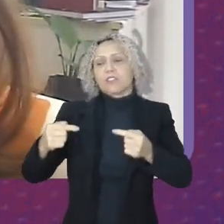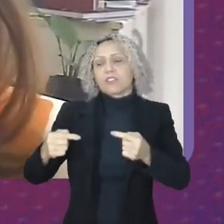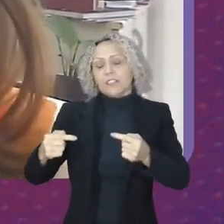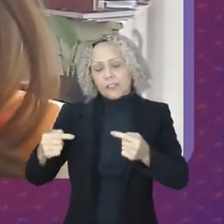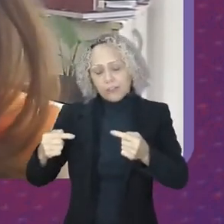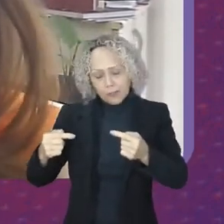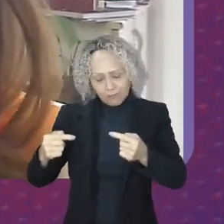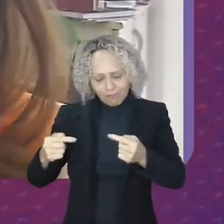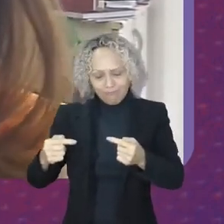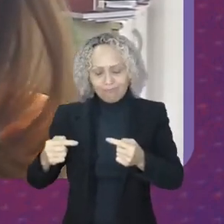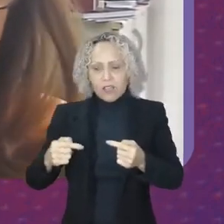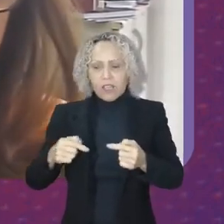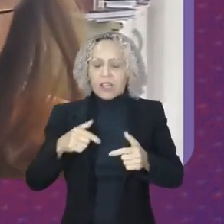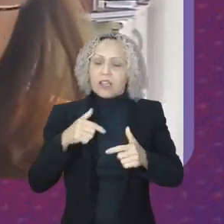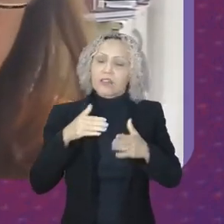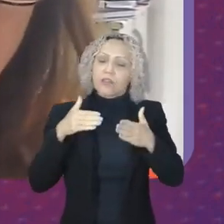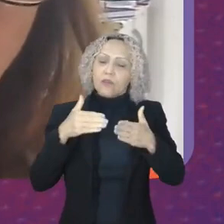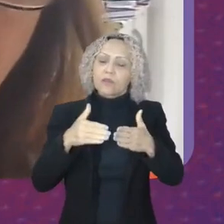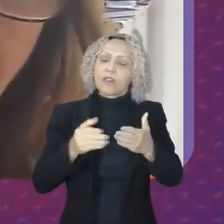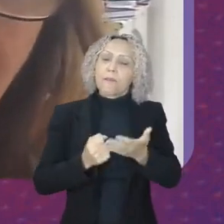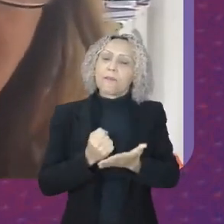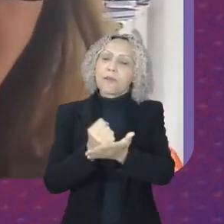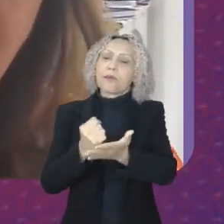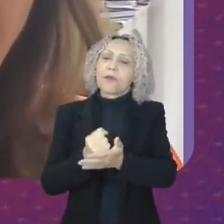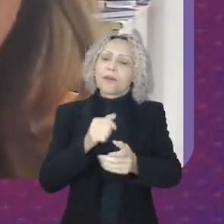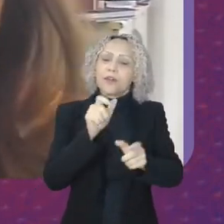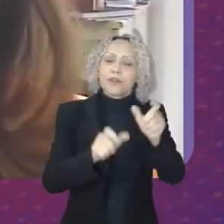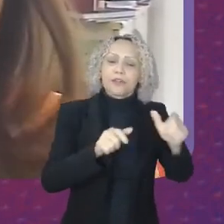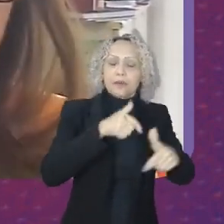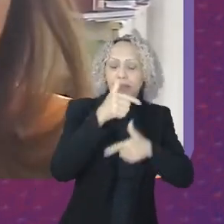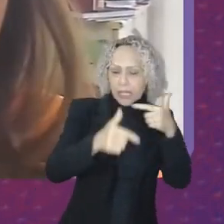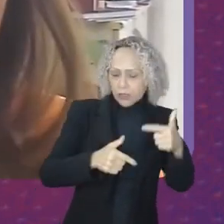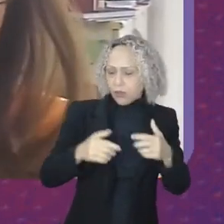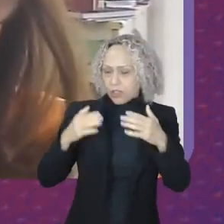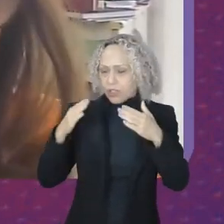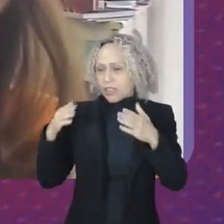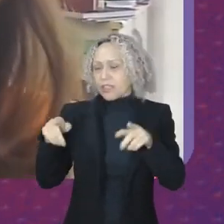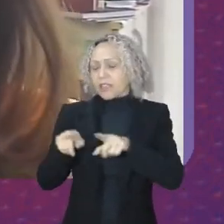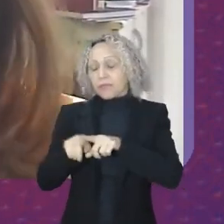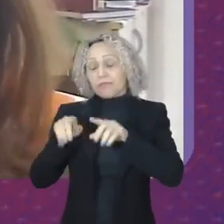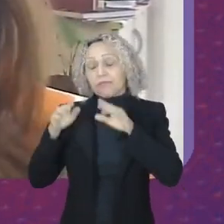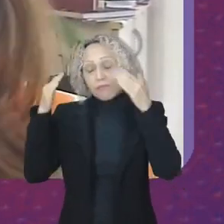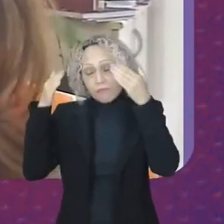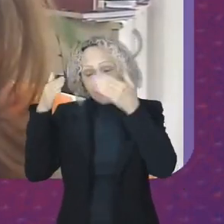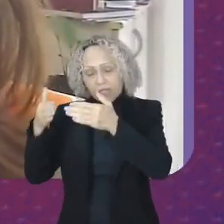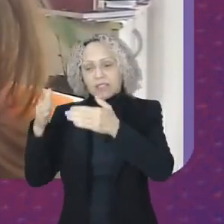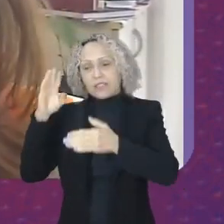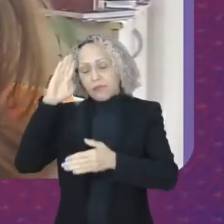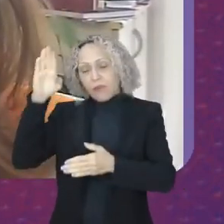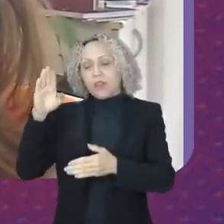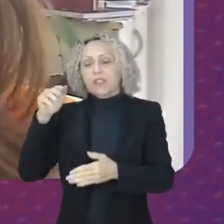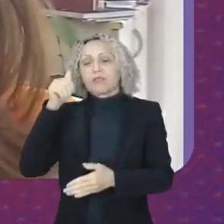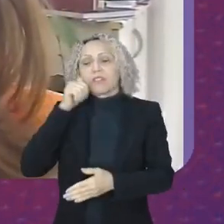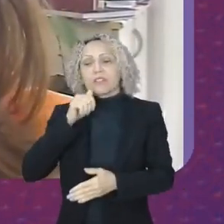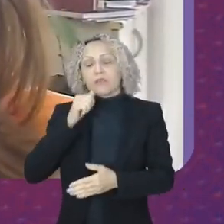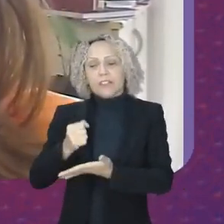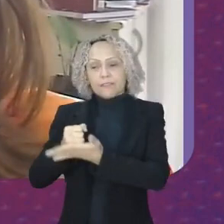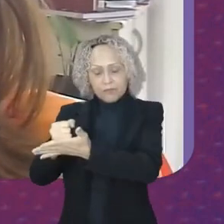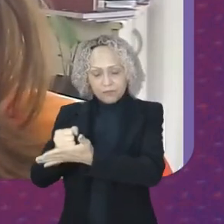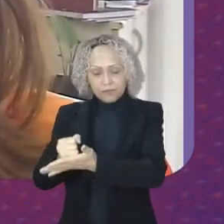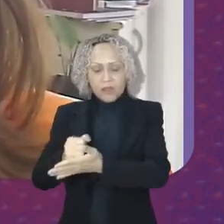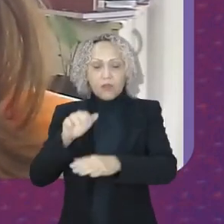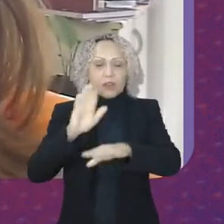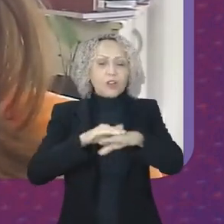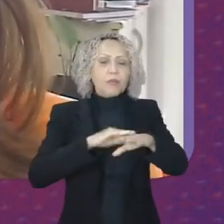agradeço muito a possibilidade de estar aqui falando, me sinto em casa, acho que esse é um espaço nosso, de todos os petistas e as